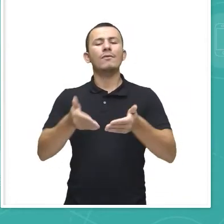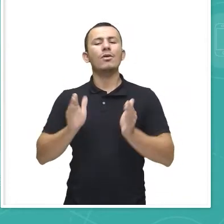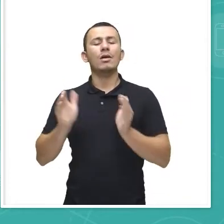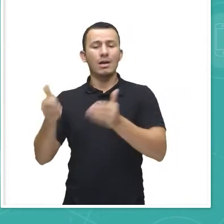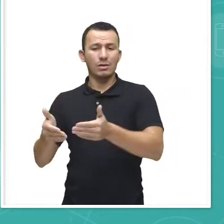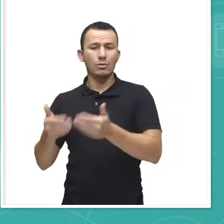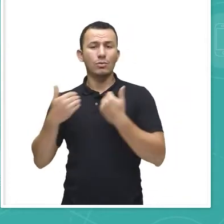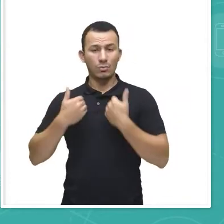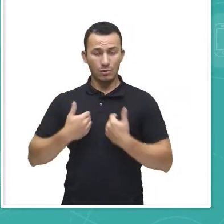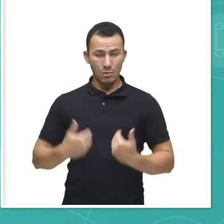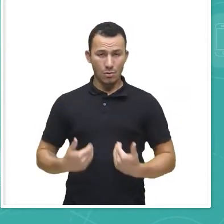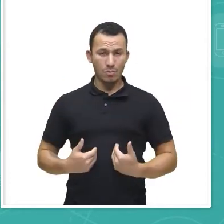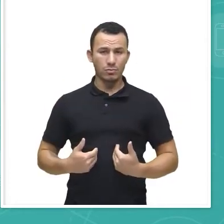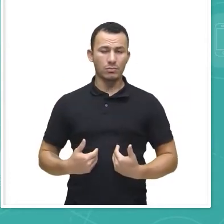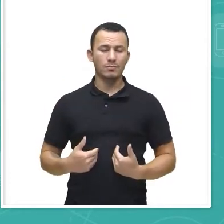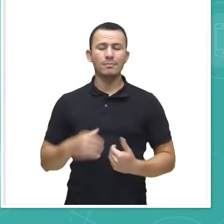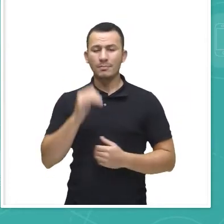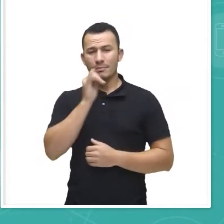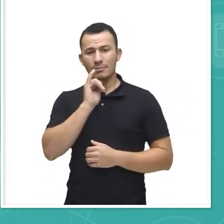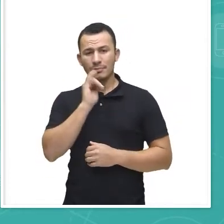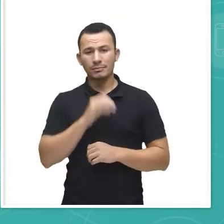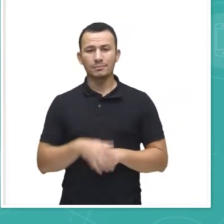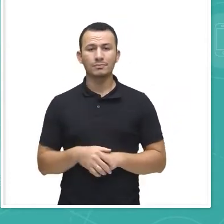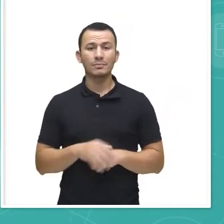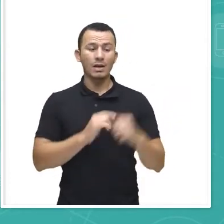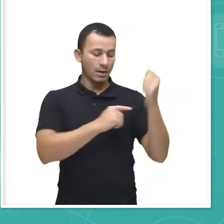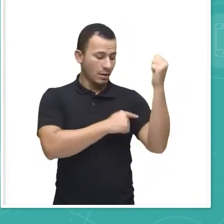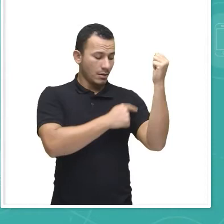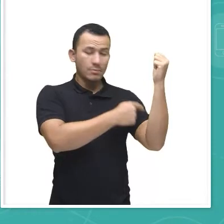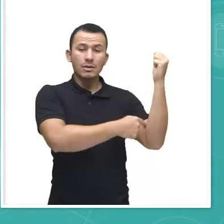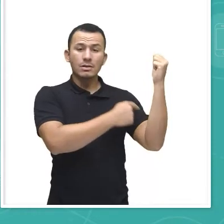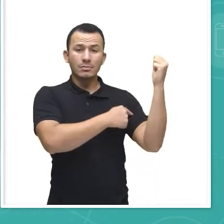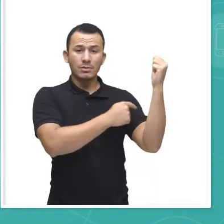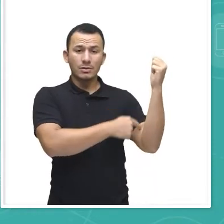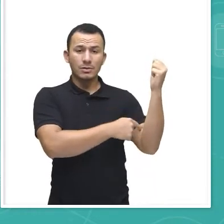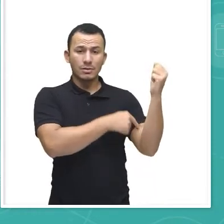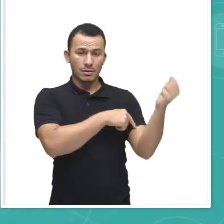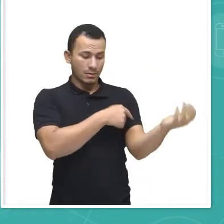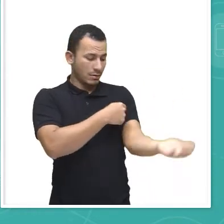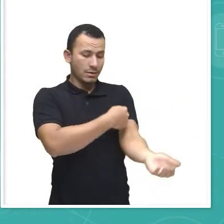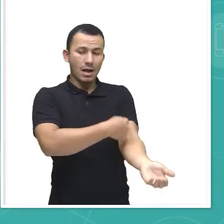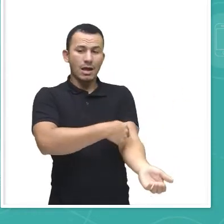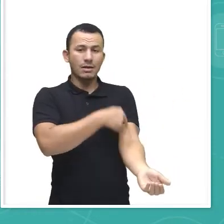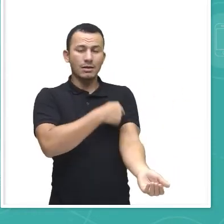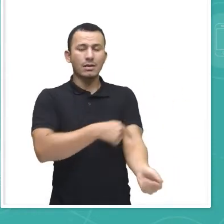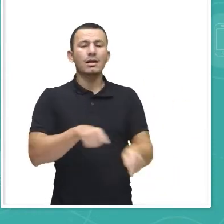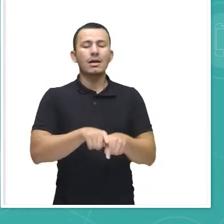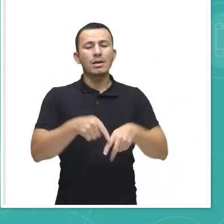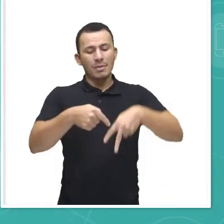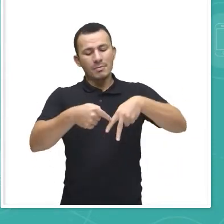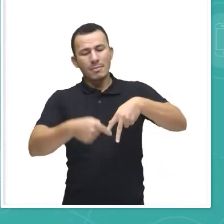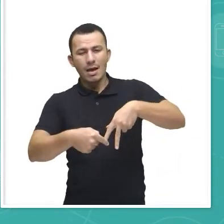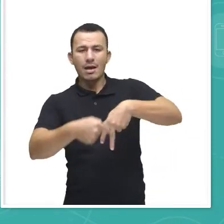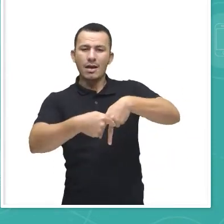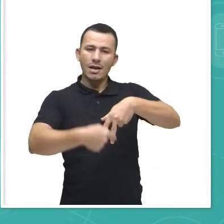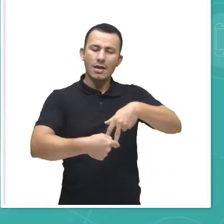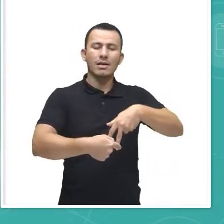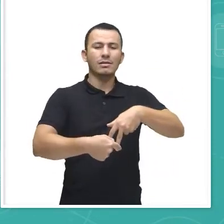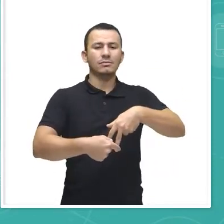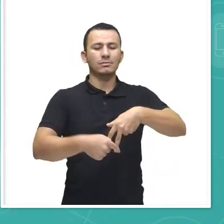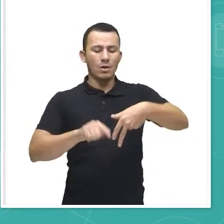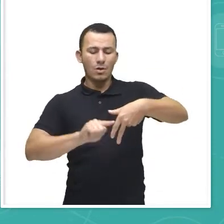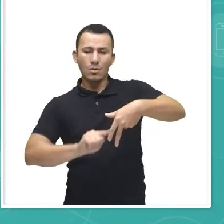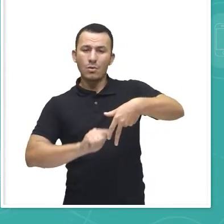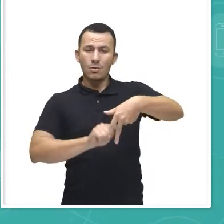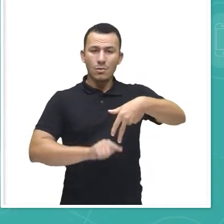musculares focalizados, que é o que aqui? É os bíceps no braço e também perna, coxa. Então, por isso eles estão realizando